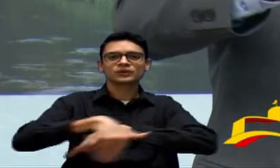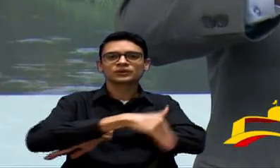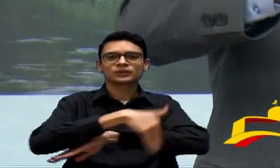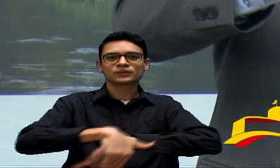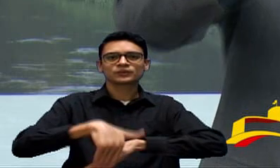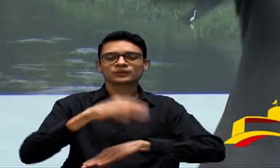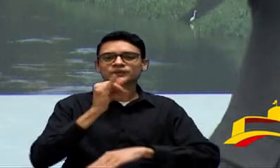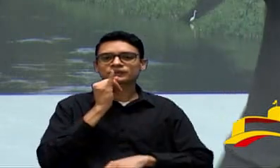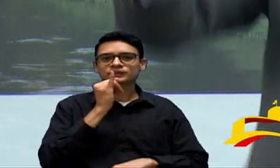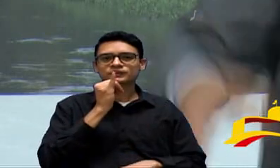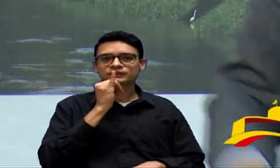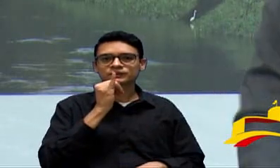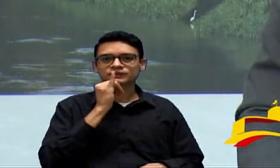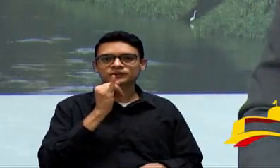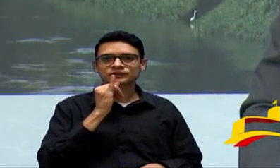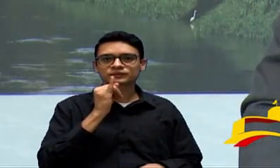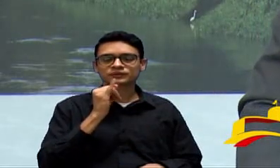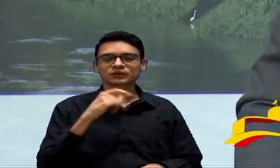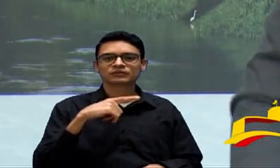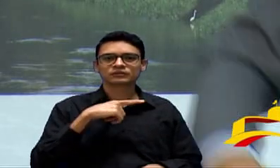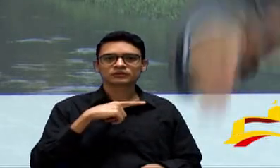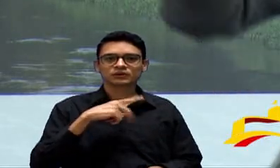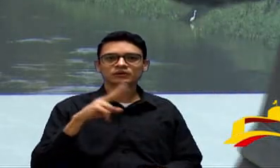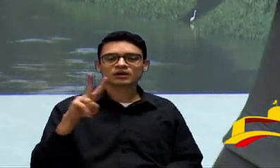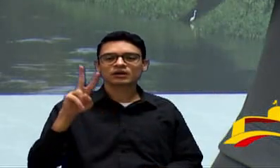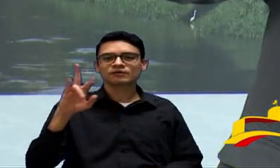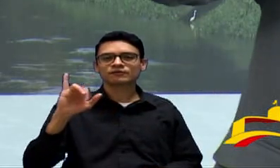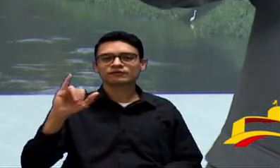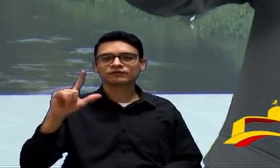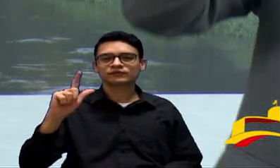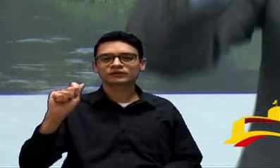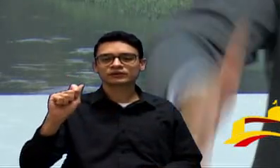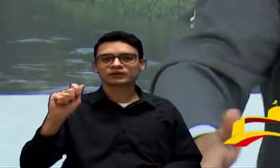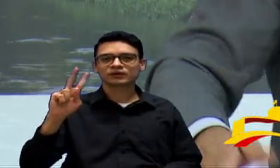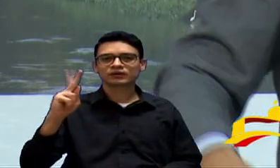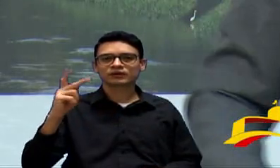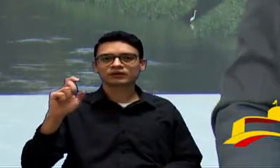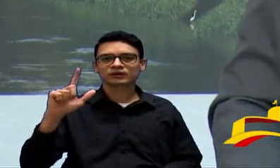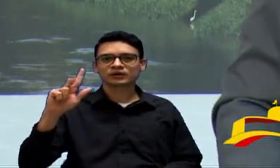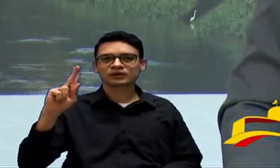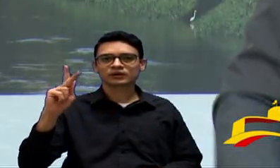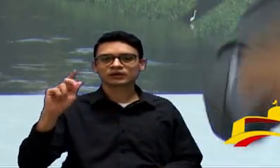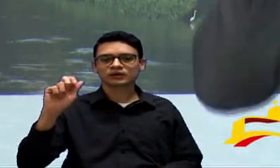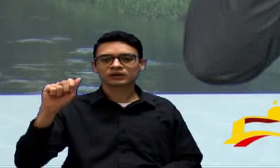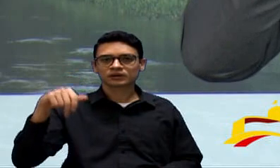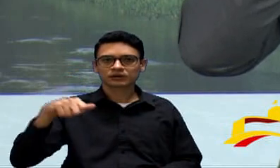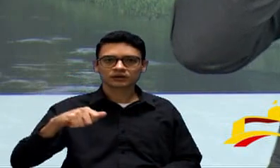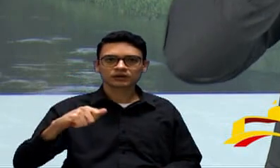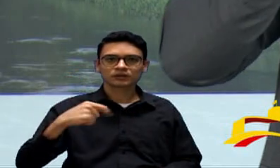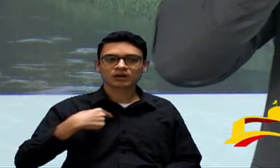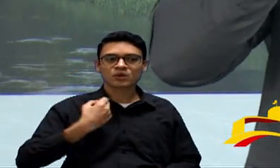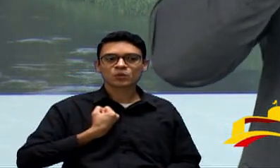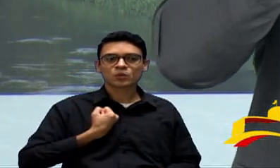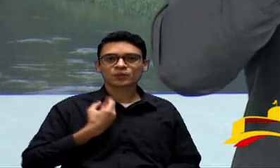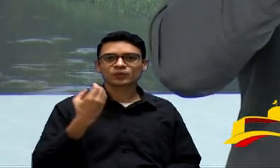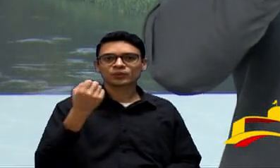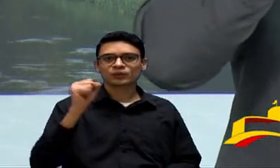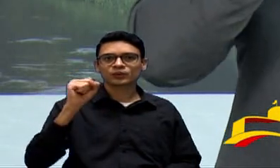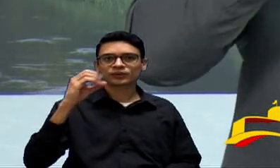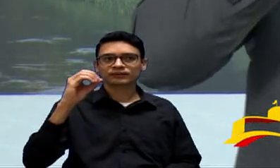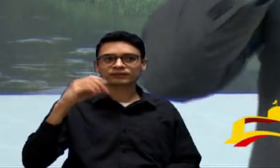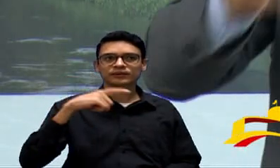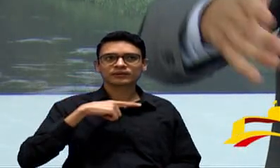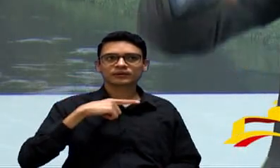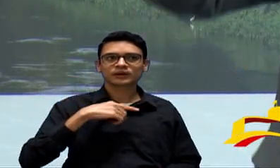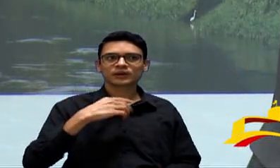Rua Ryuzaku Kanizawa, no Vila Helena. Se tiver uma lâmpada queimada na frente do número 80 e só tem o processo, só tem